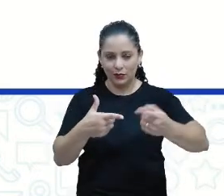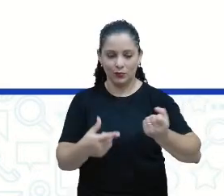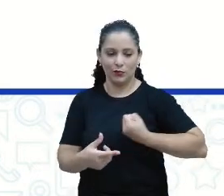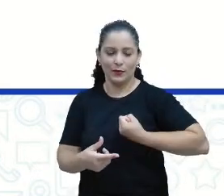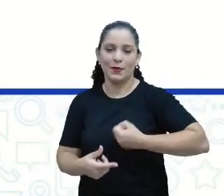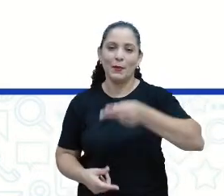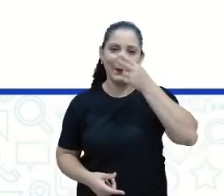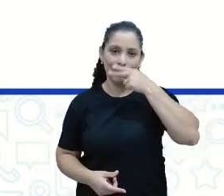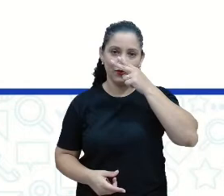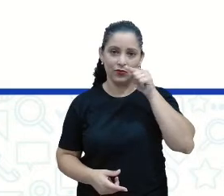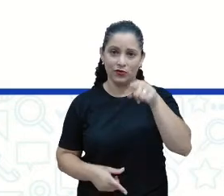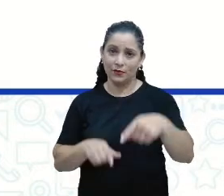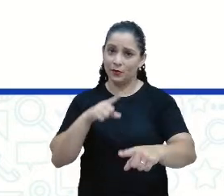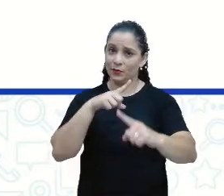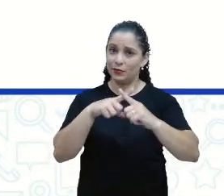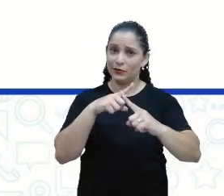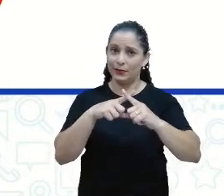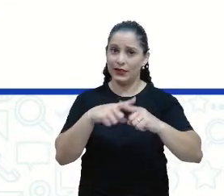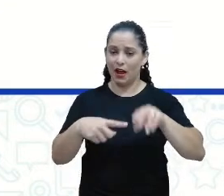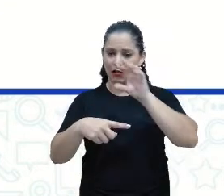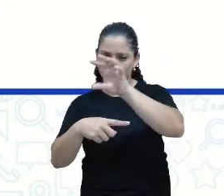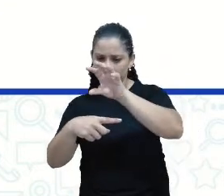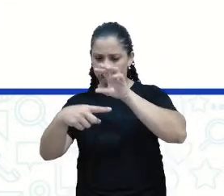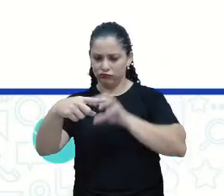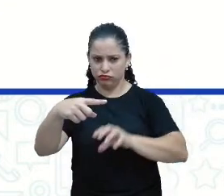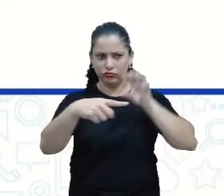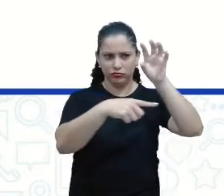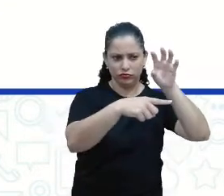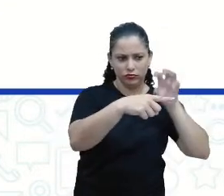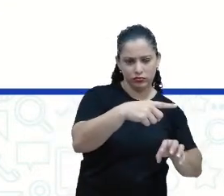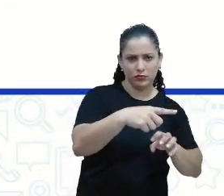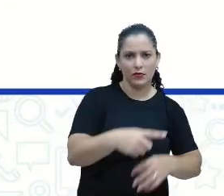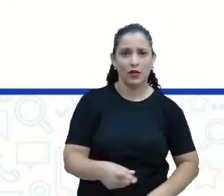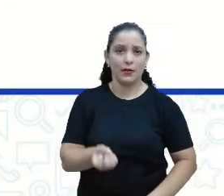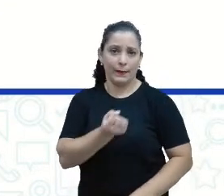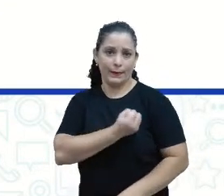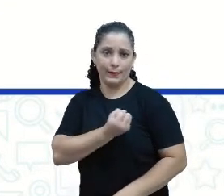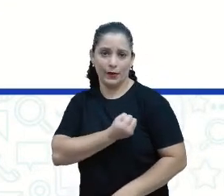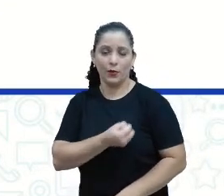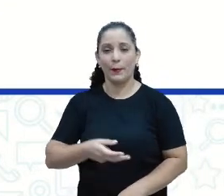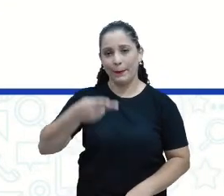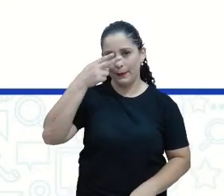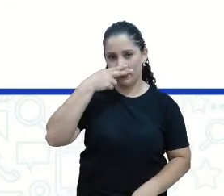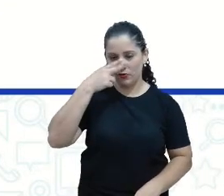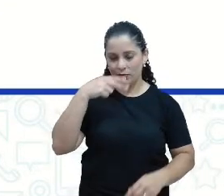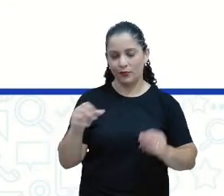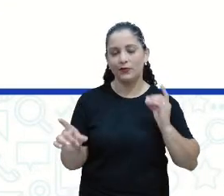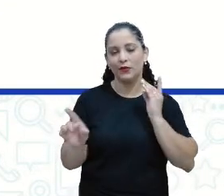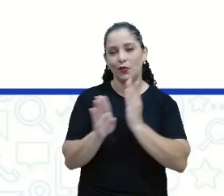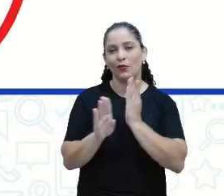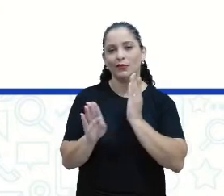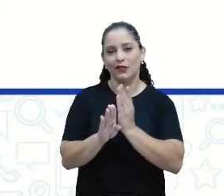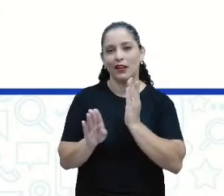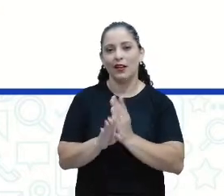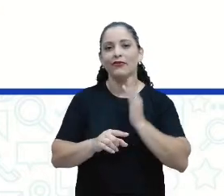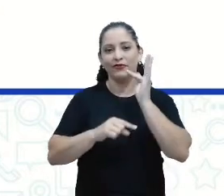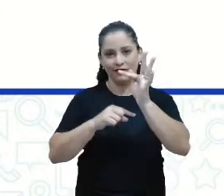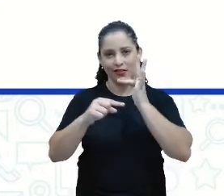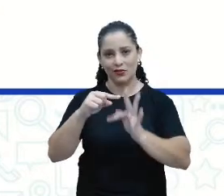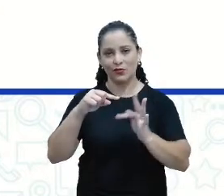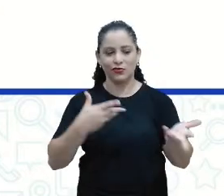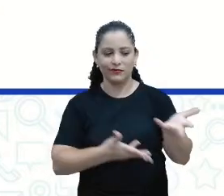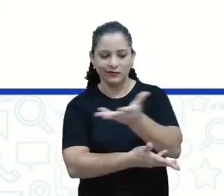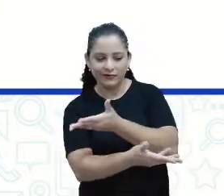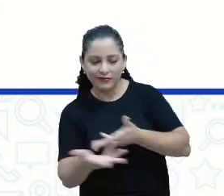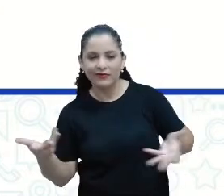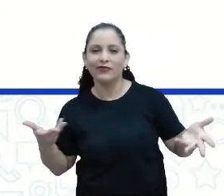valor, tá? Então, se você multiplica ou divide esses valores, você encontra aí frações